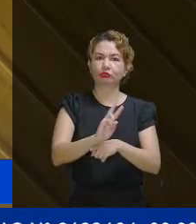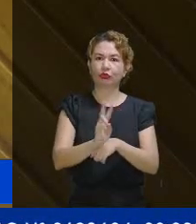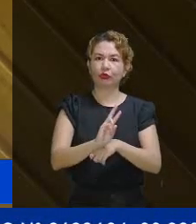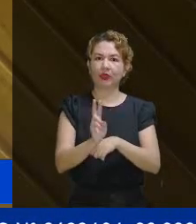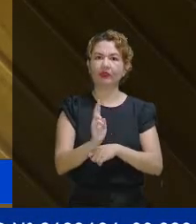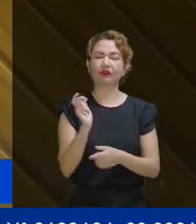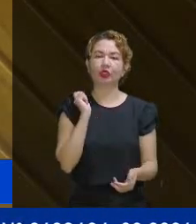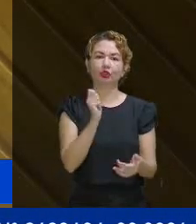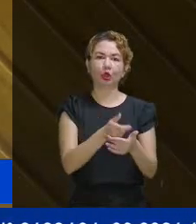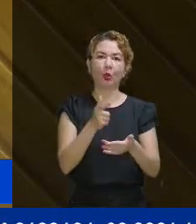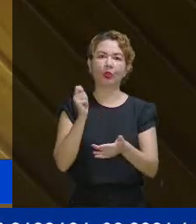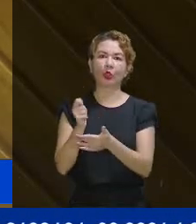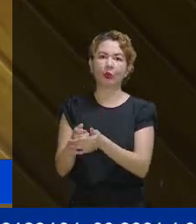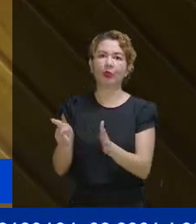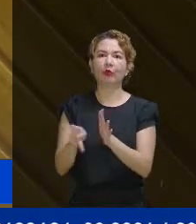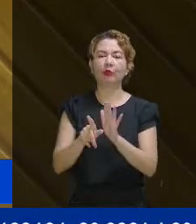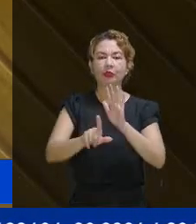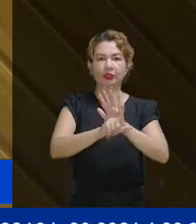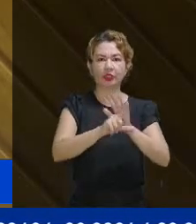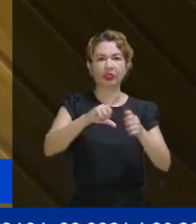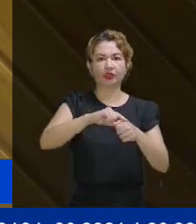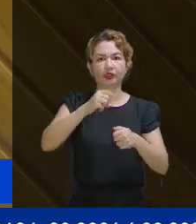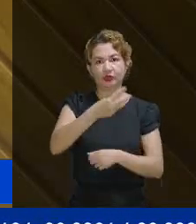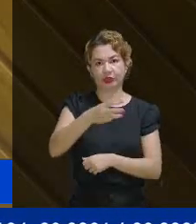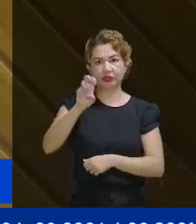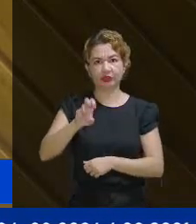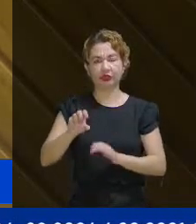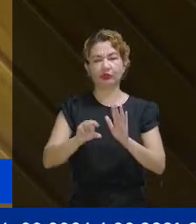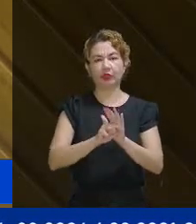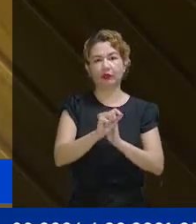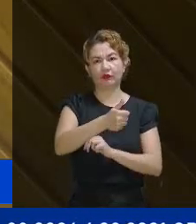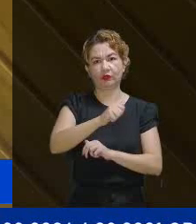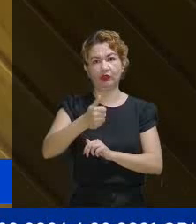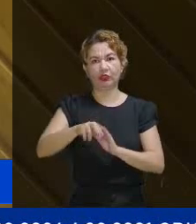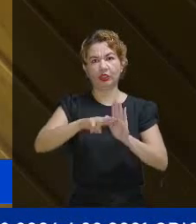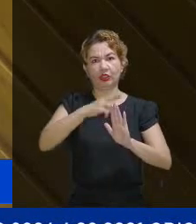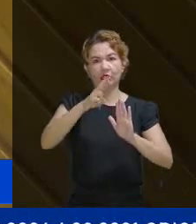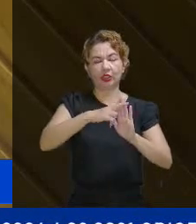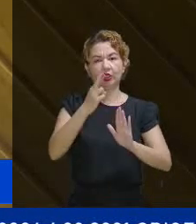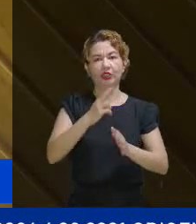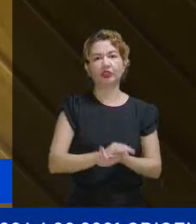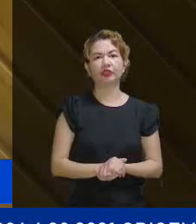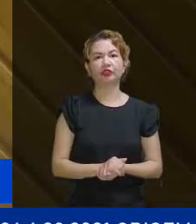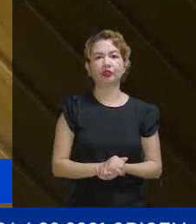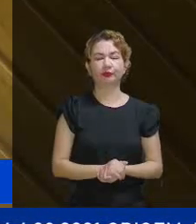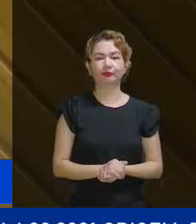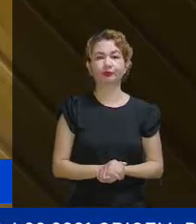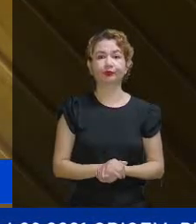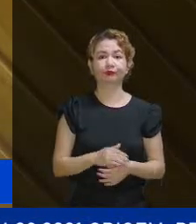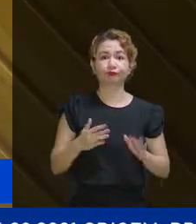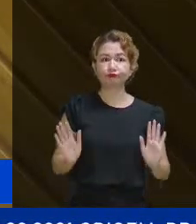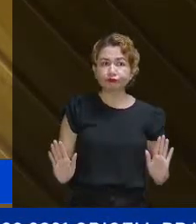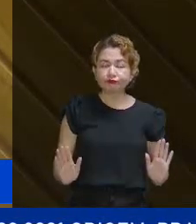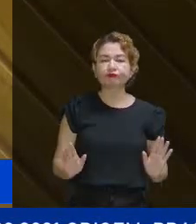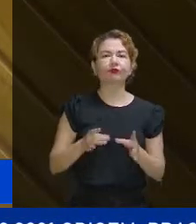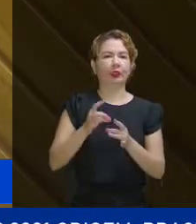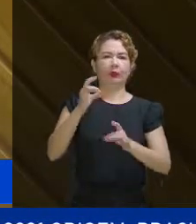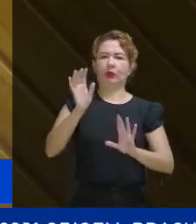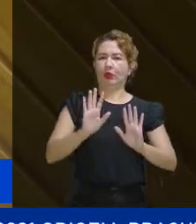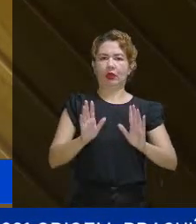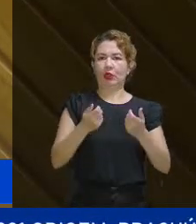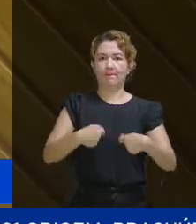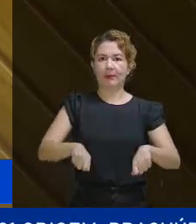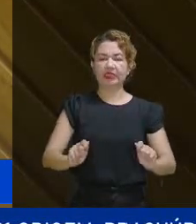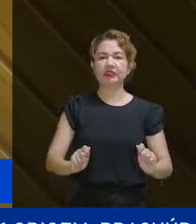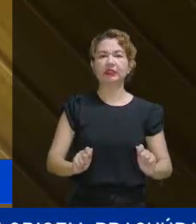daquilo que é previsto na lei, no artigo 35, parágrafo 11 da resolução eleitoral. Sem mais longas